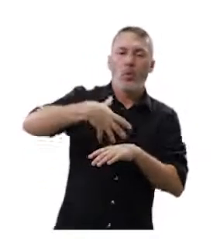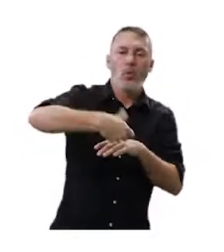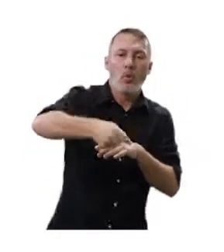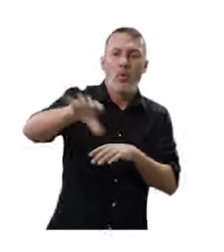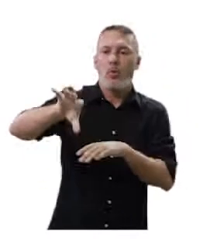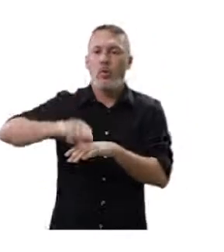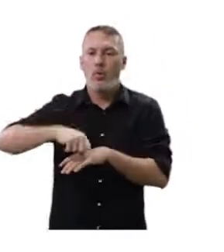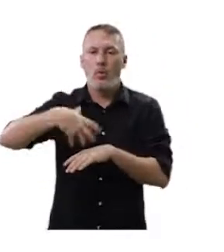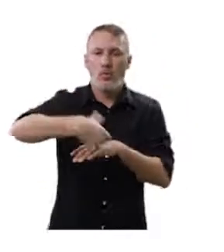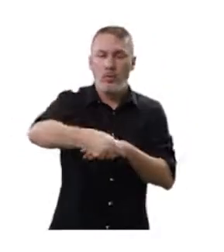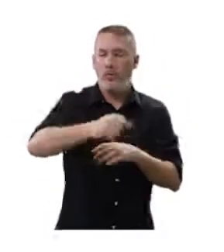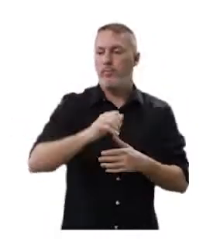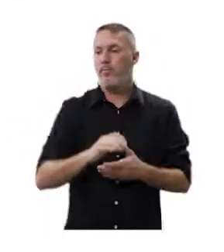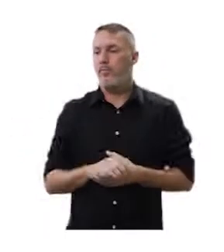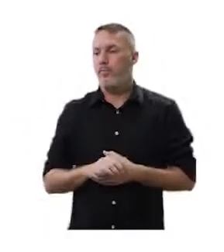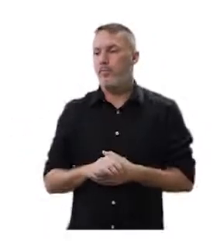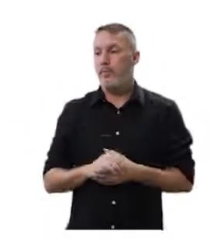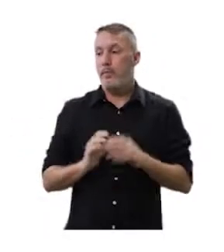ainda vai ver.